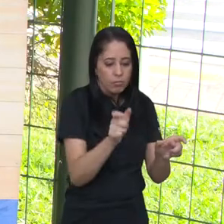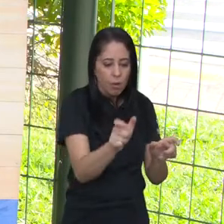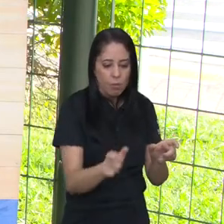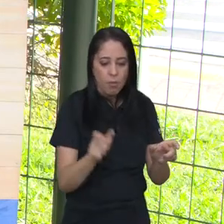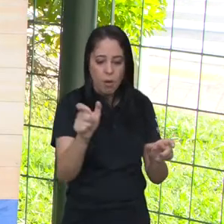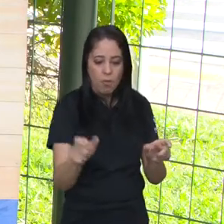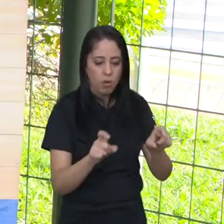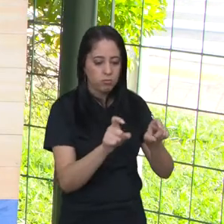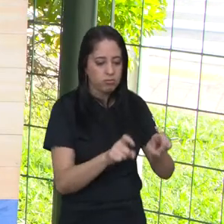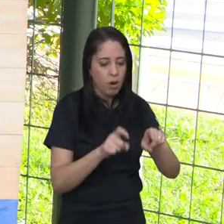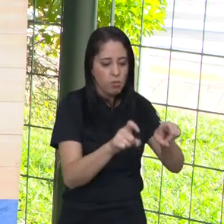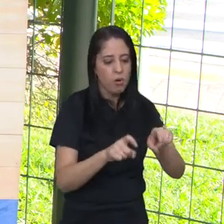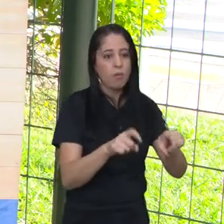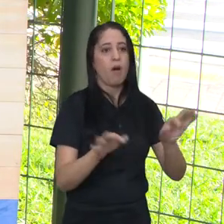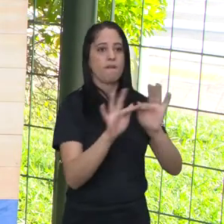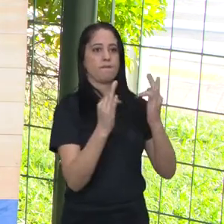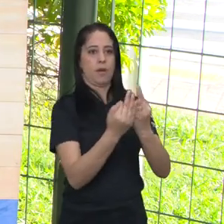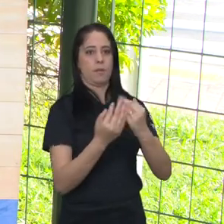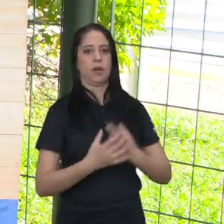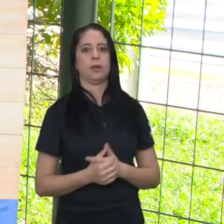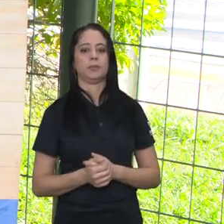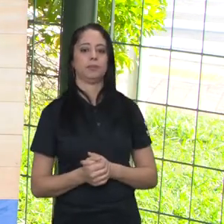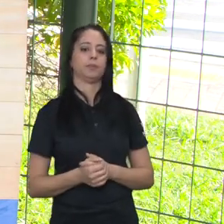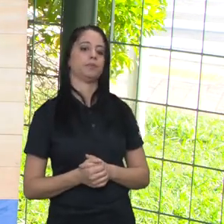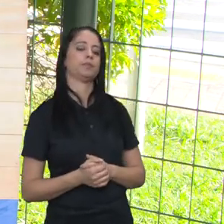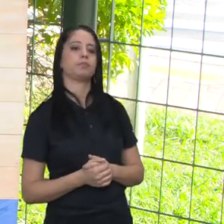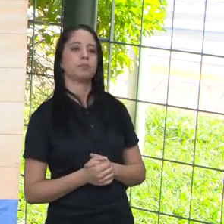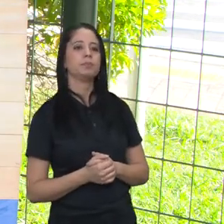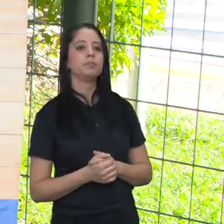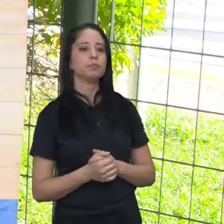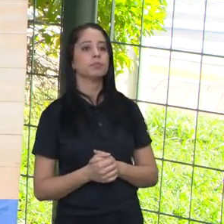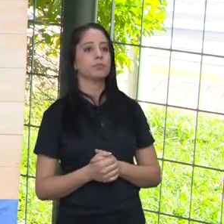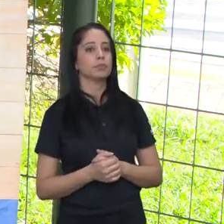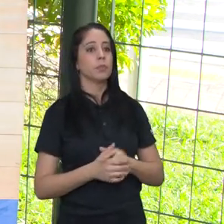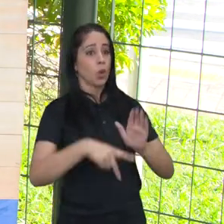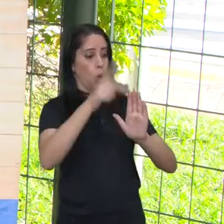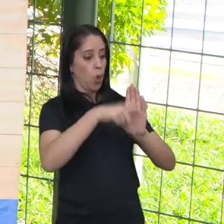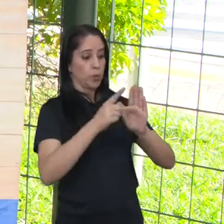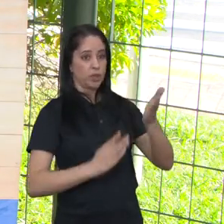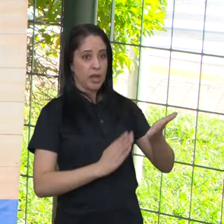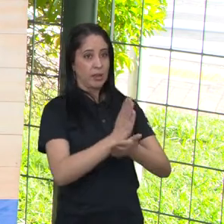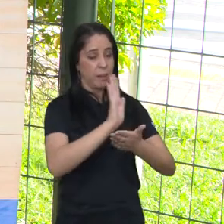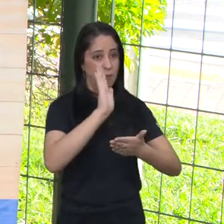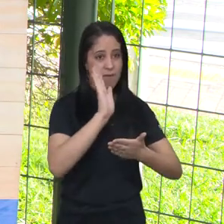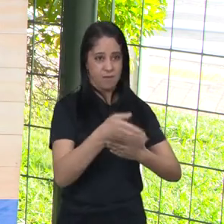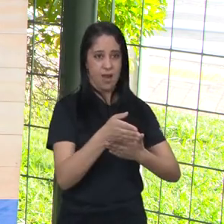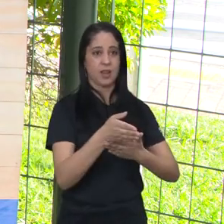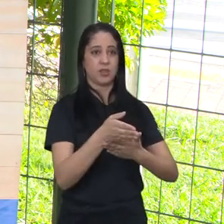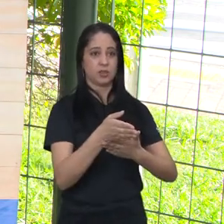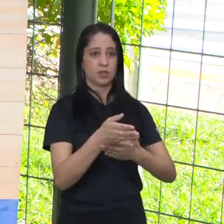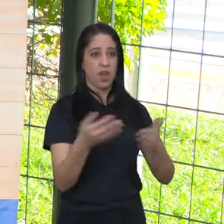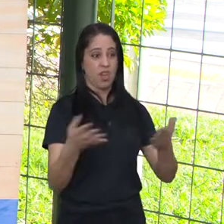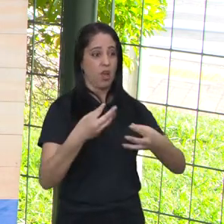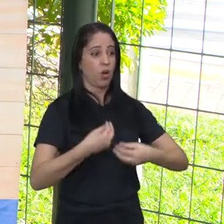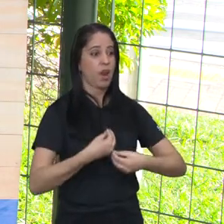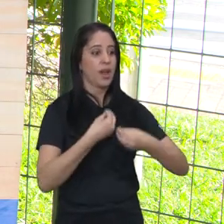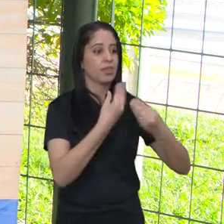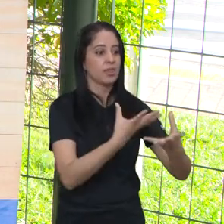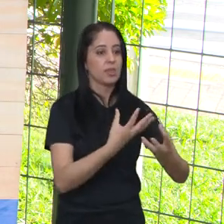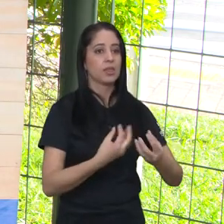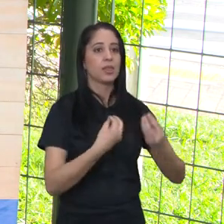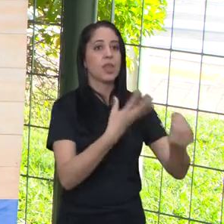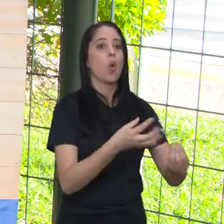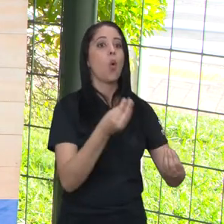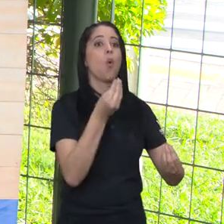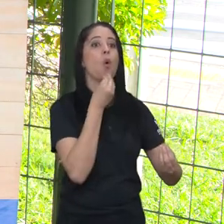a câmara aprovando o projeto de lei destruição do ponto rural no nosso plenário e dando então a